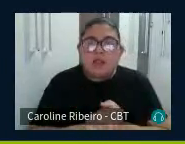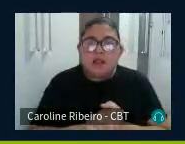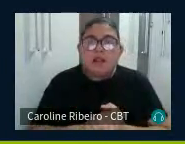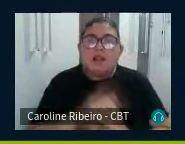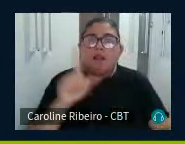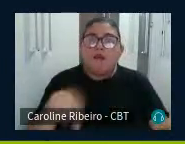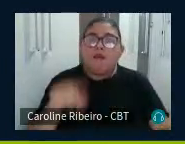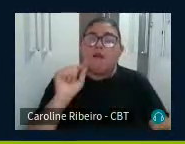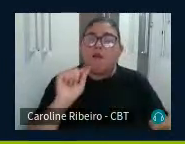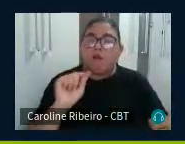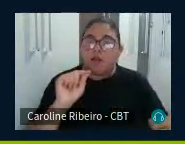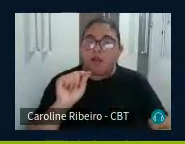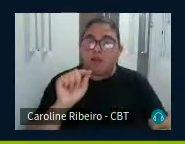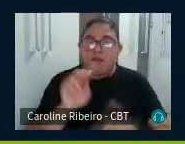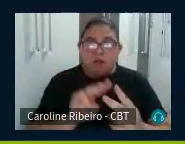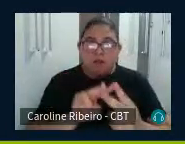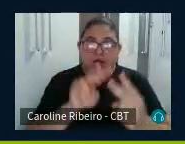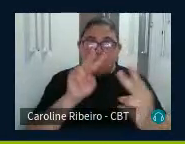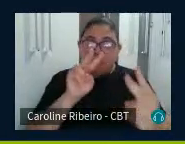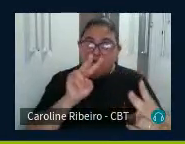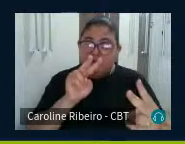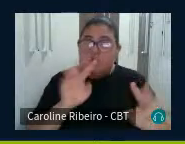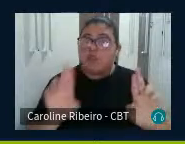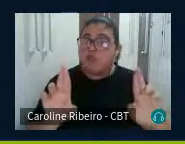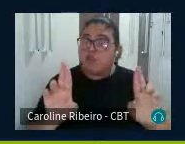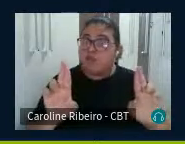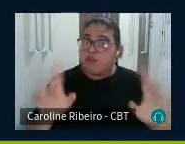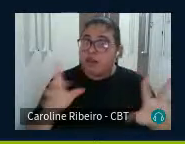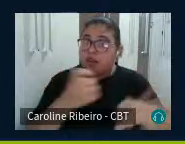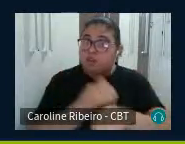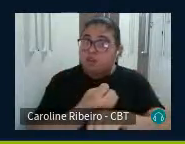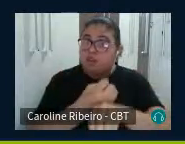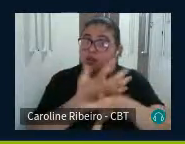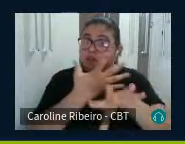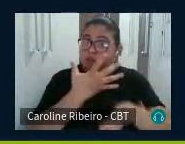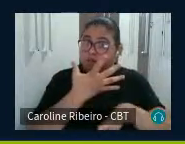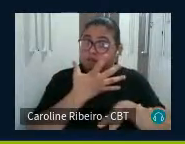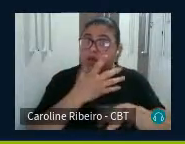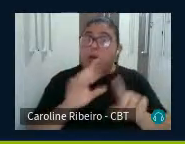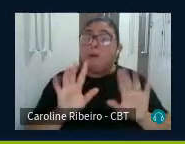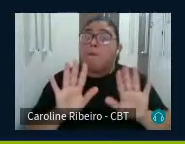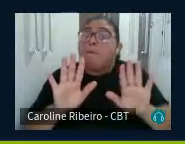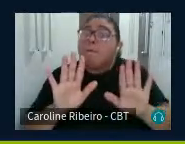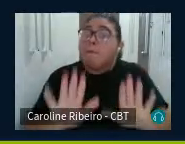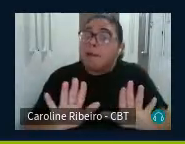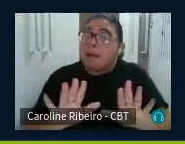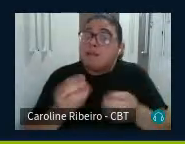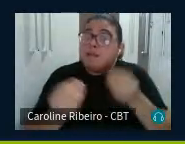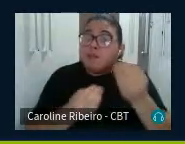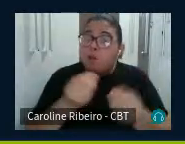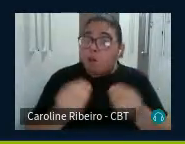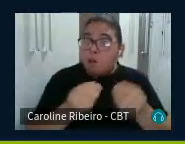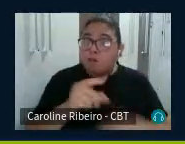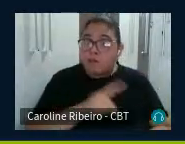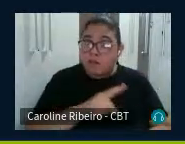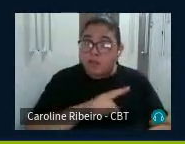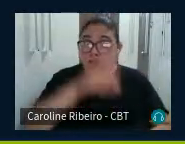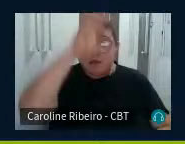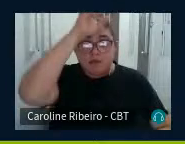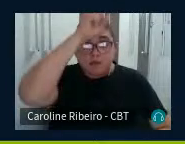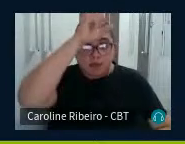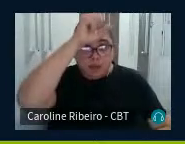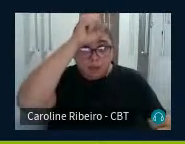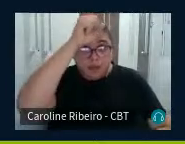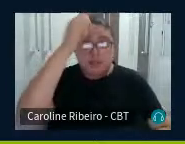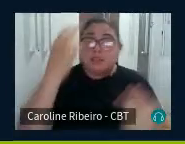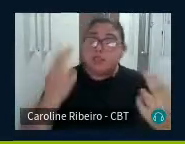É diferente do ensino remoto, mas acredito que tem vários pontos onde podemos ter aprendizados iguais